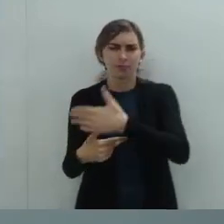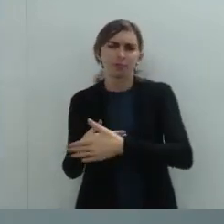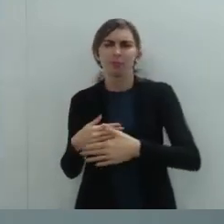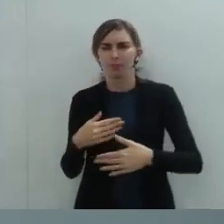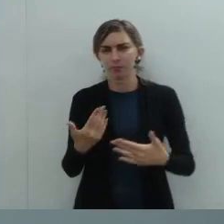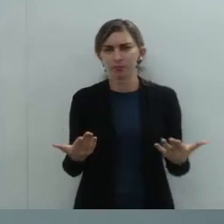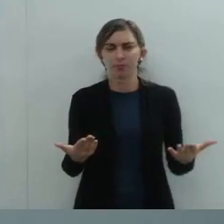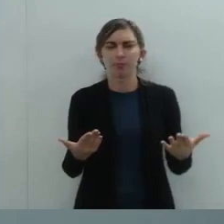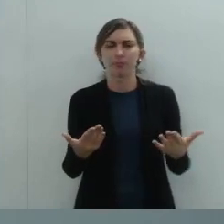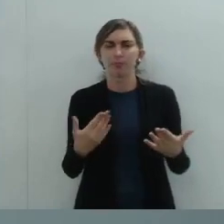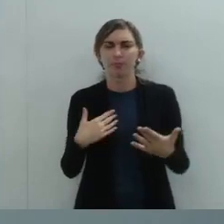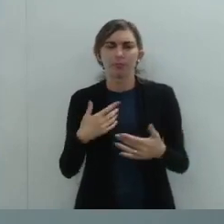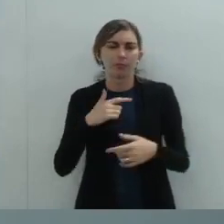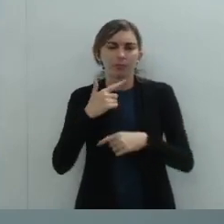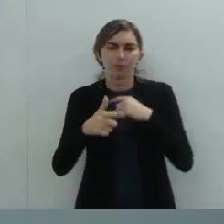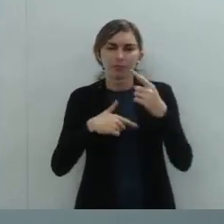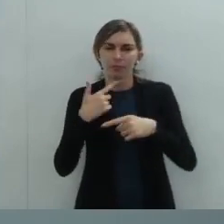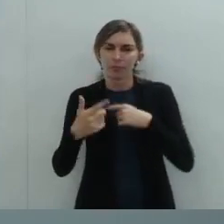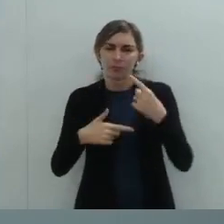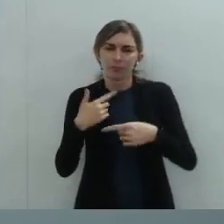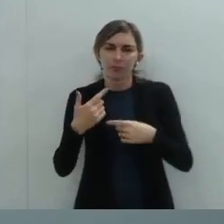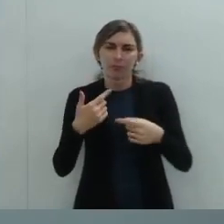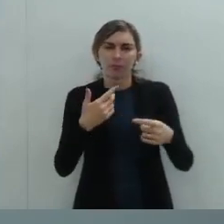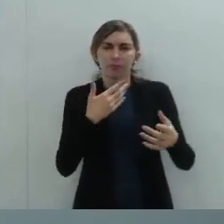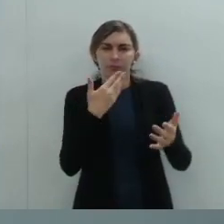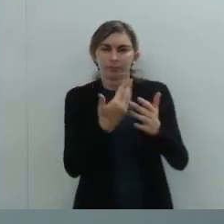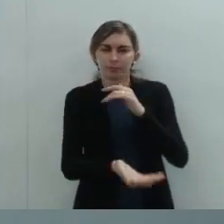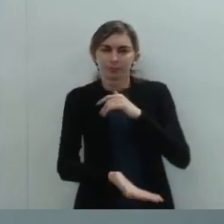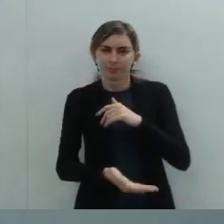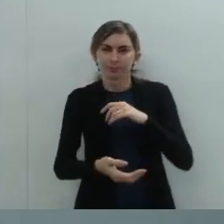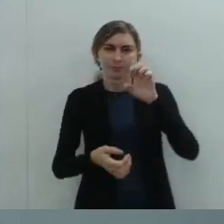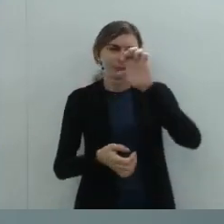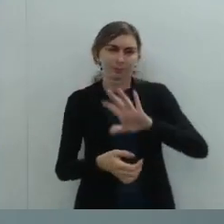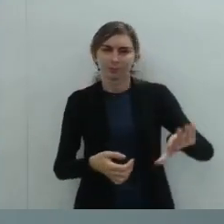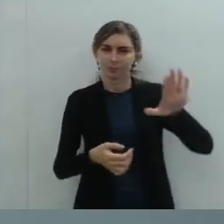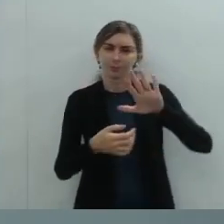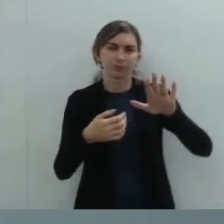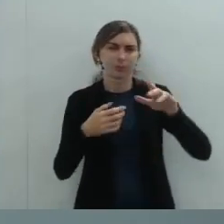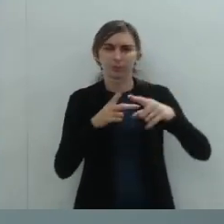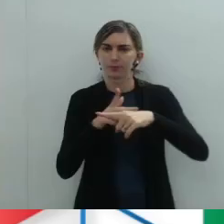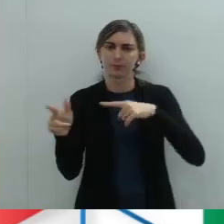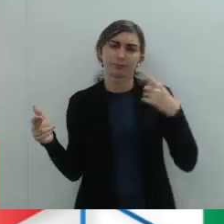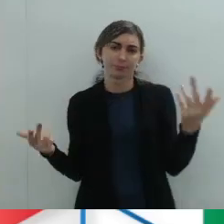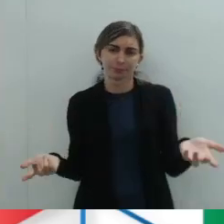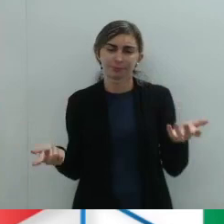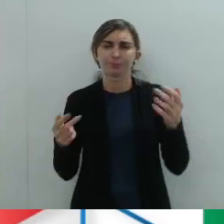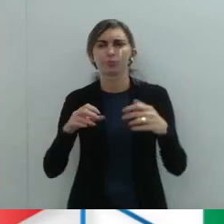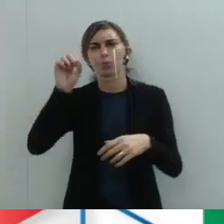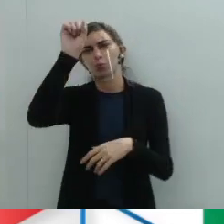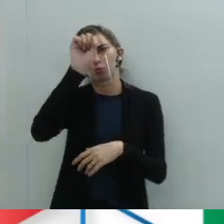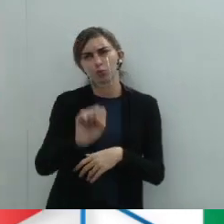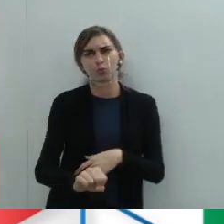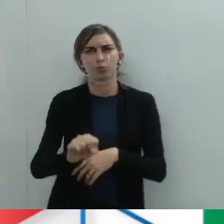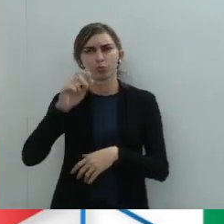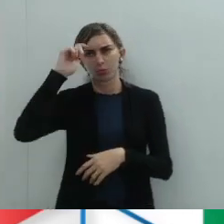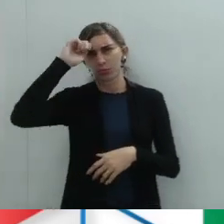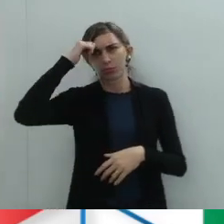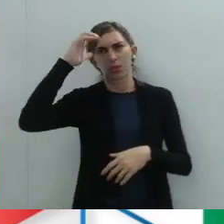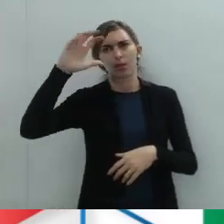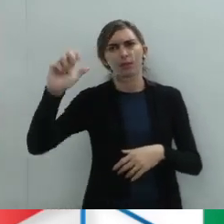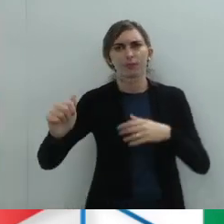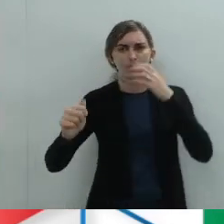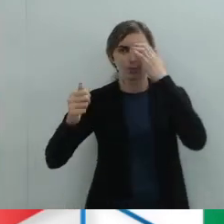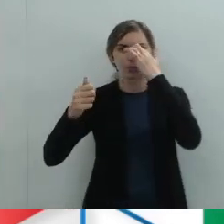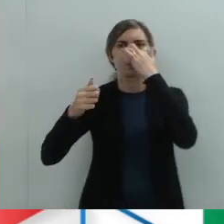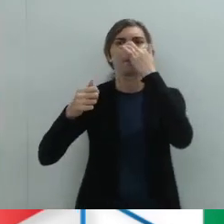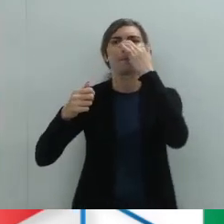bélico e aí não conseguia derrotar os europeus. Tá bom? Vamos para o Sul da África. Sul da